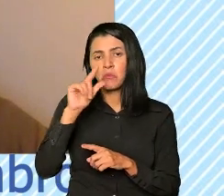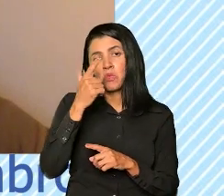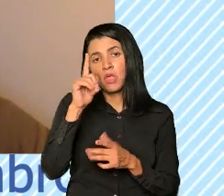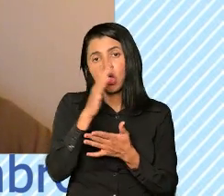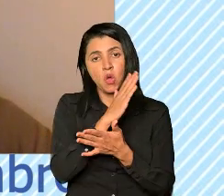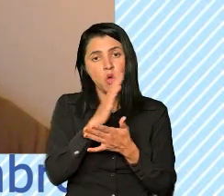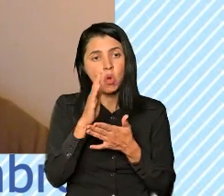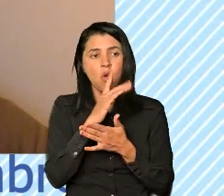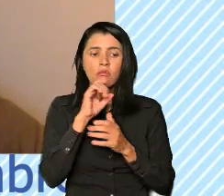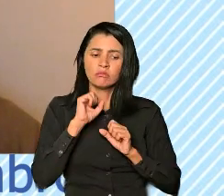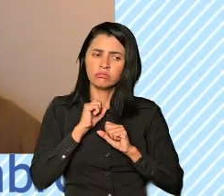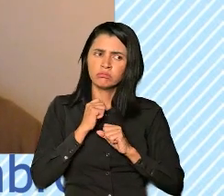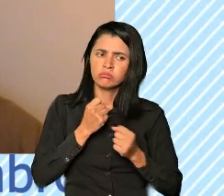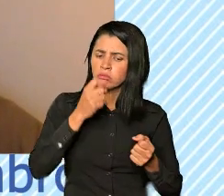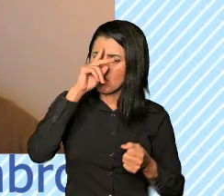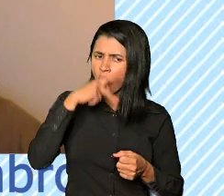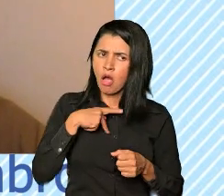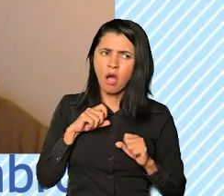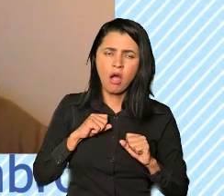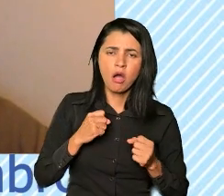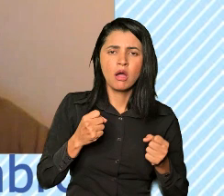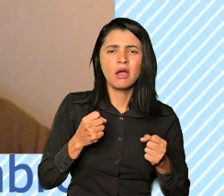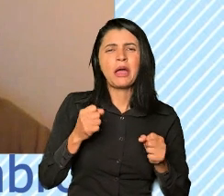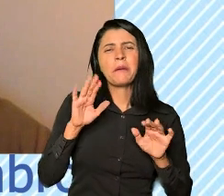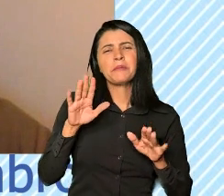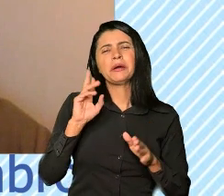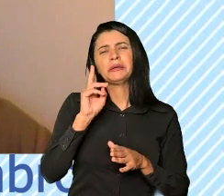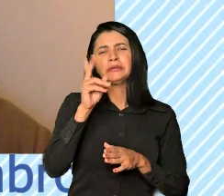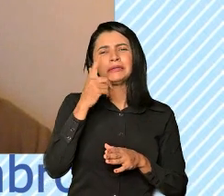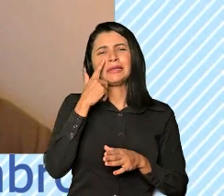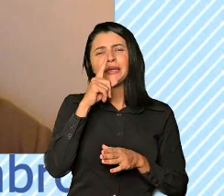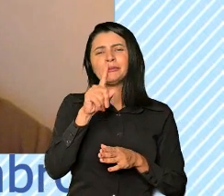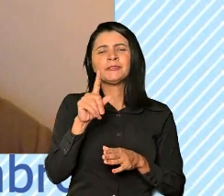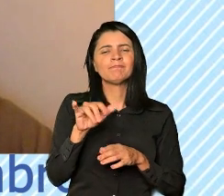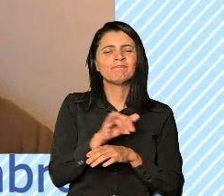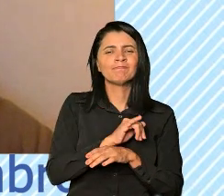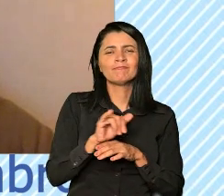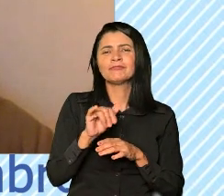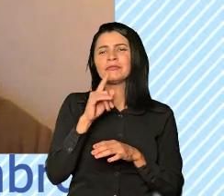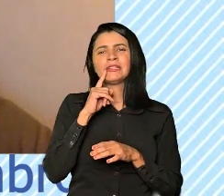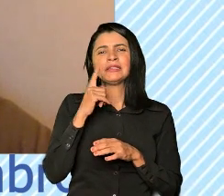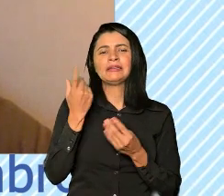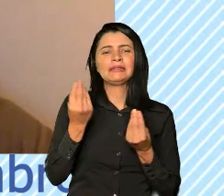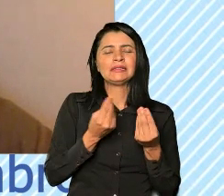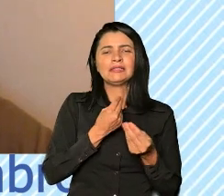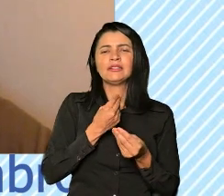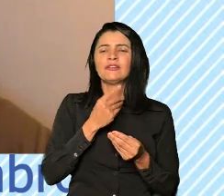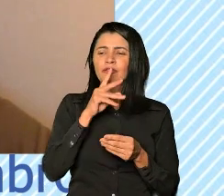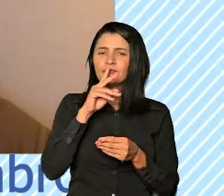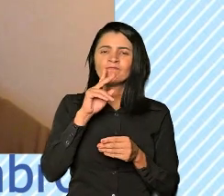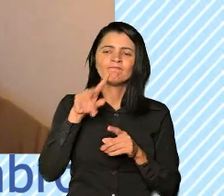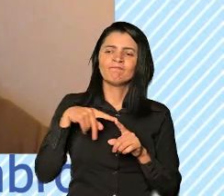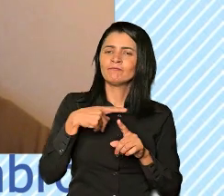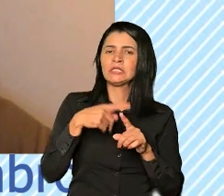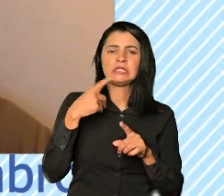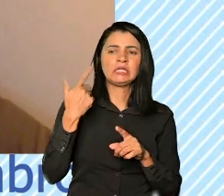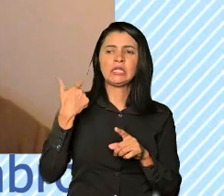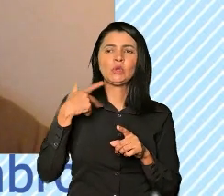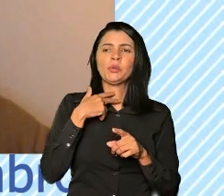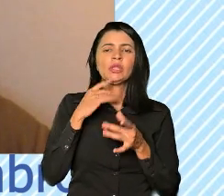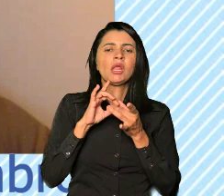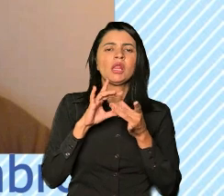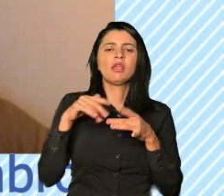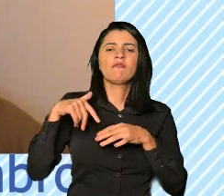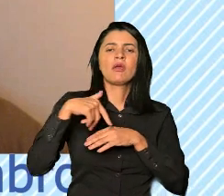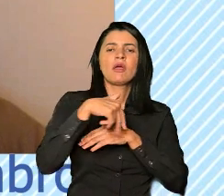a autodefesa, mas sempre são medidas que acabam reforçando essa ilegitimidade de circular livremente, né?